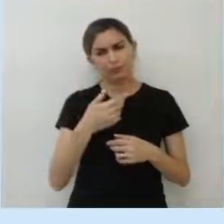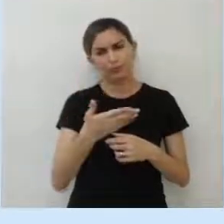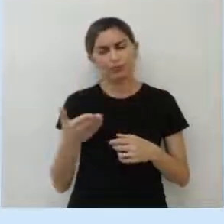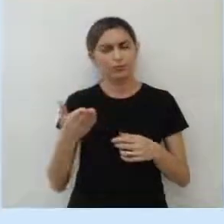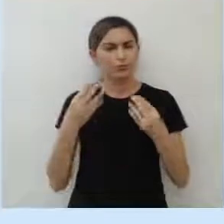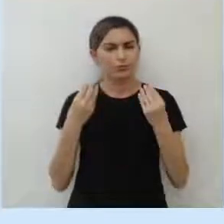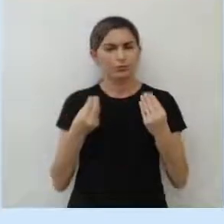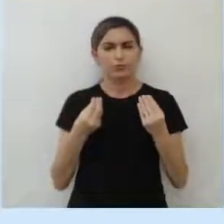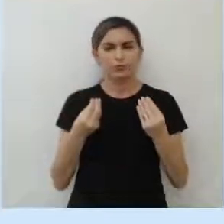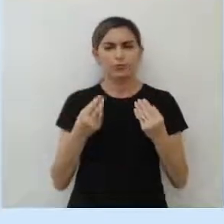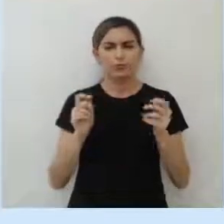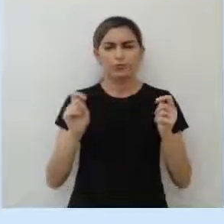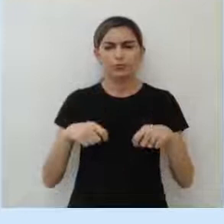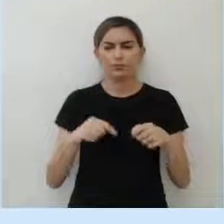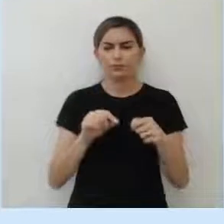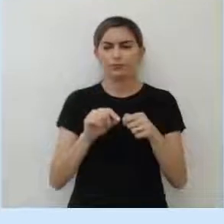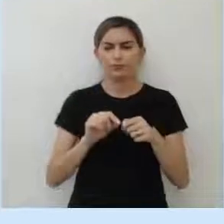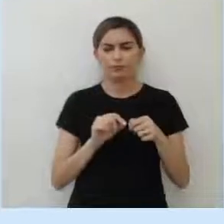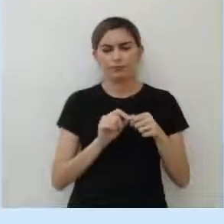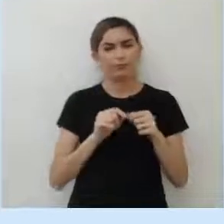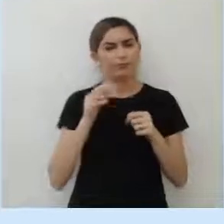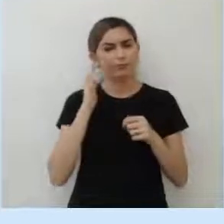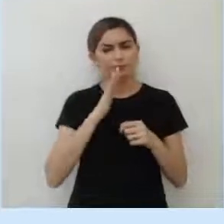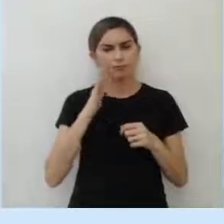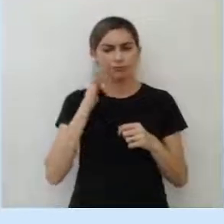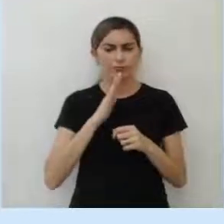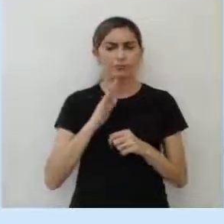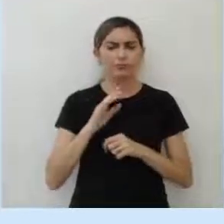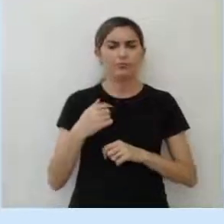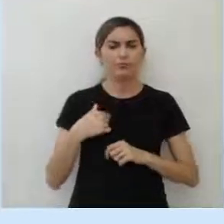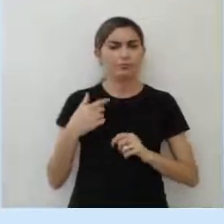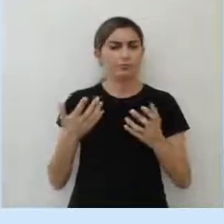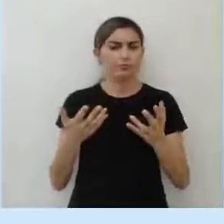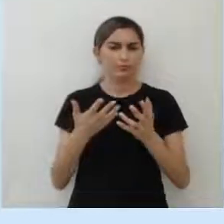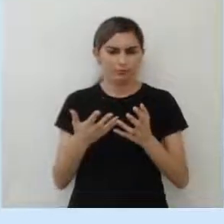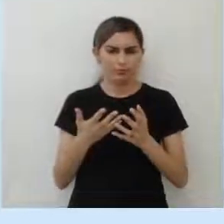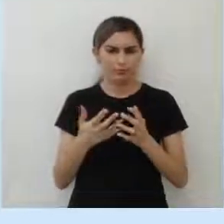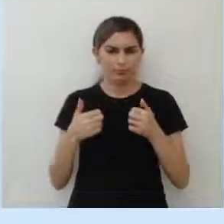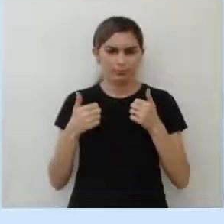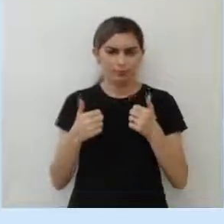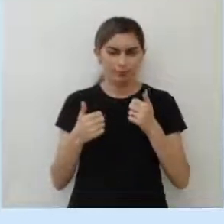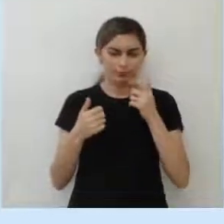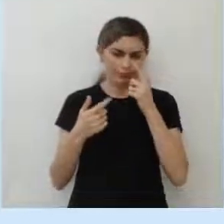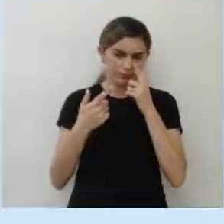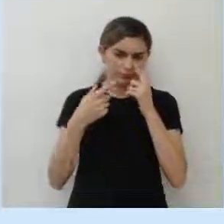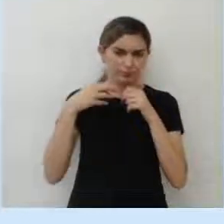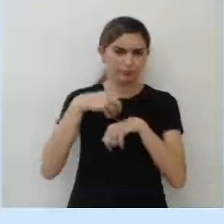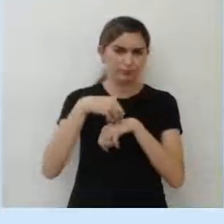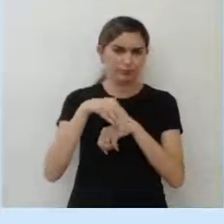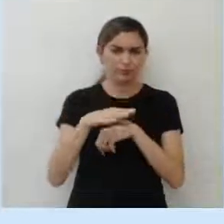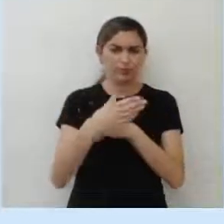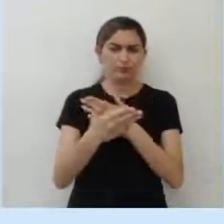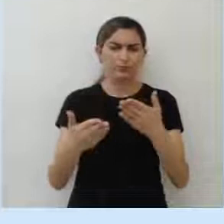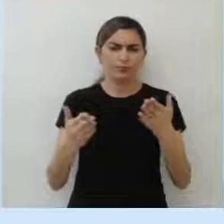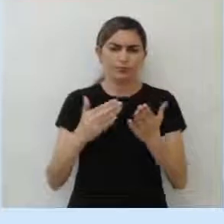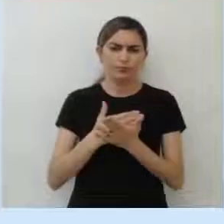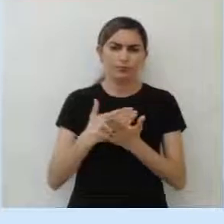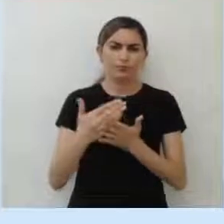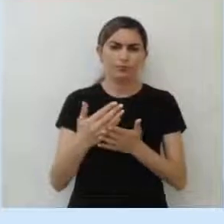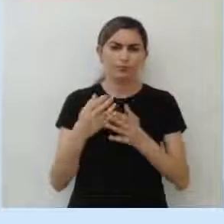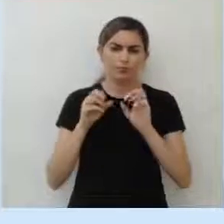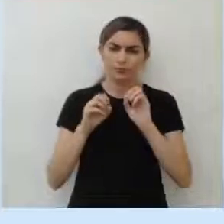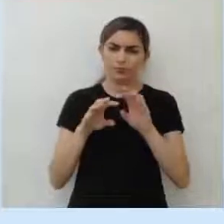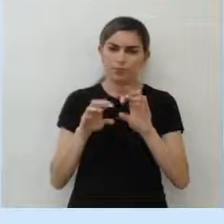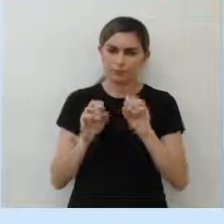para que a gente possa realmente entender aquilo que a gente quer, beleza? Então fica essa dica aí para a gente já começar a